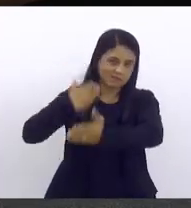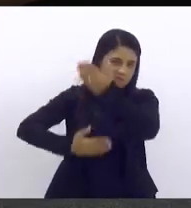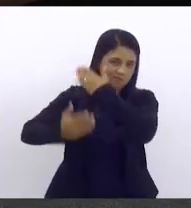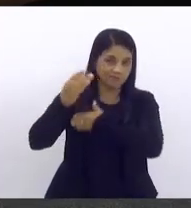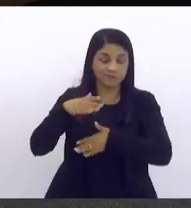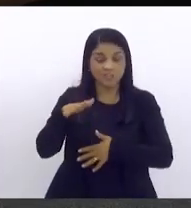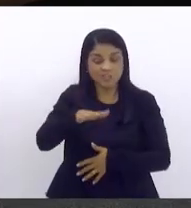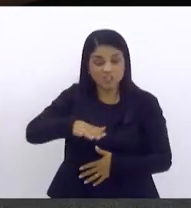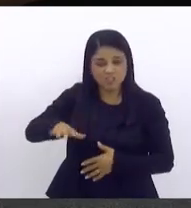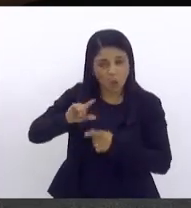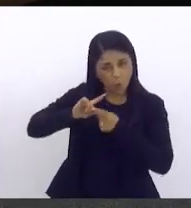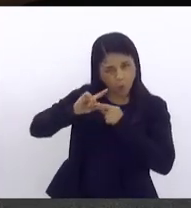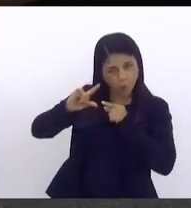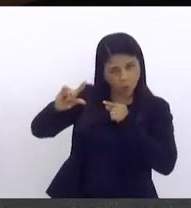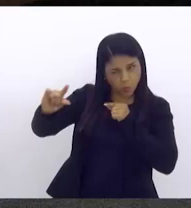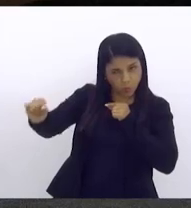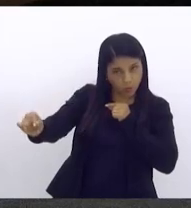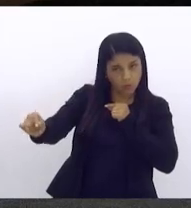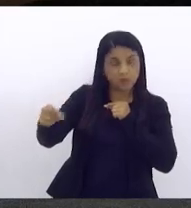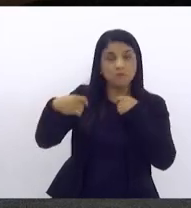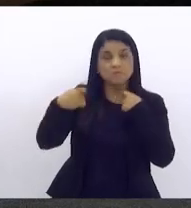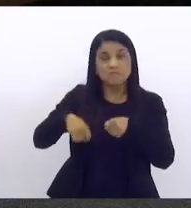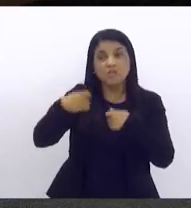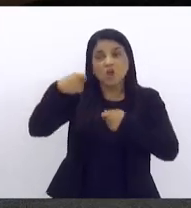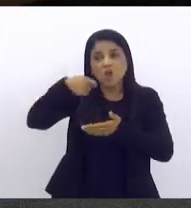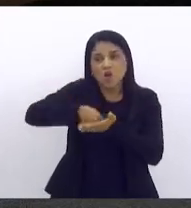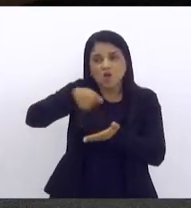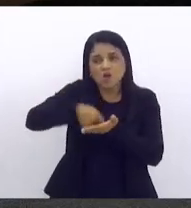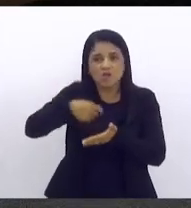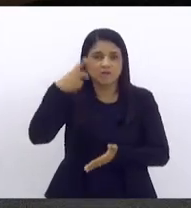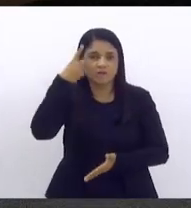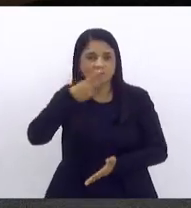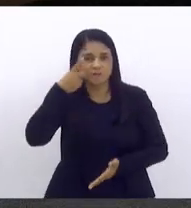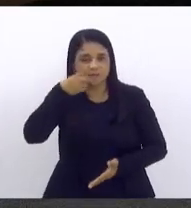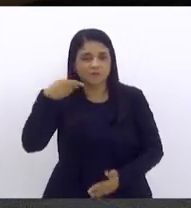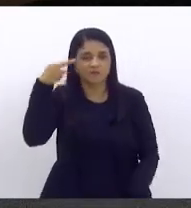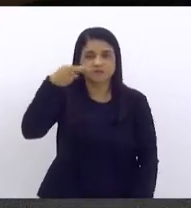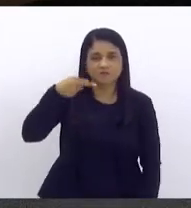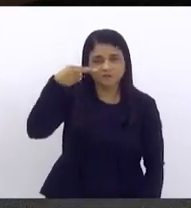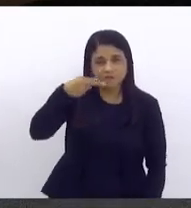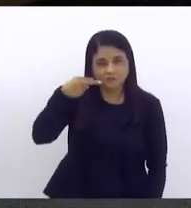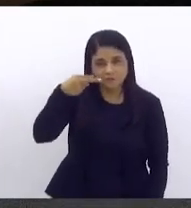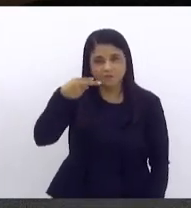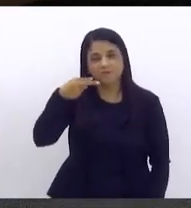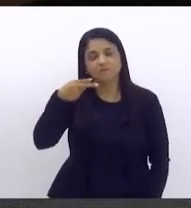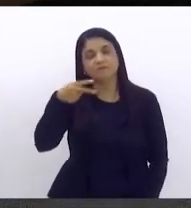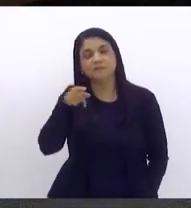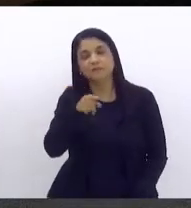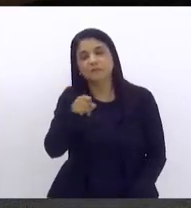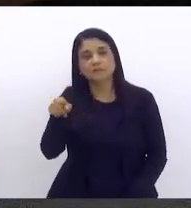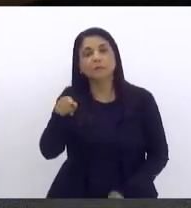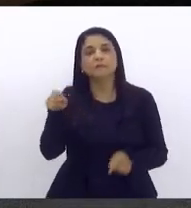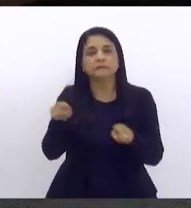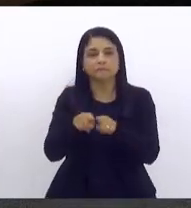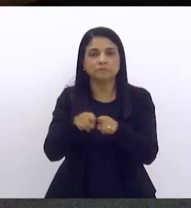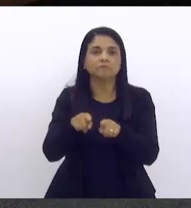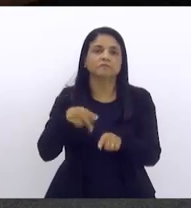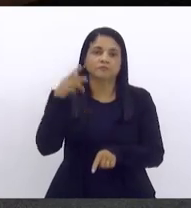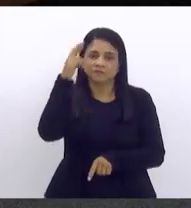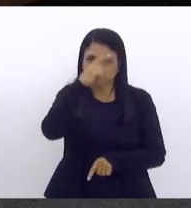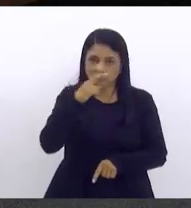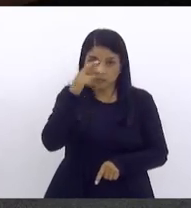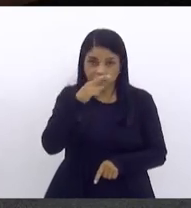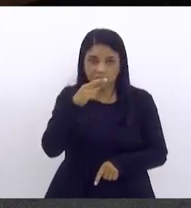em regiões distantes têm que fazer essa cobrança aos seus deputados, aos seus vereadores, para que eles também sejam fiscal. Deputado,